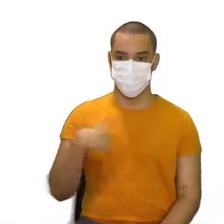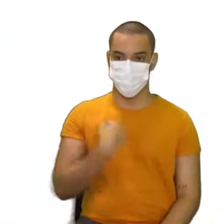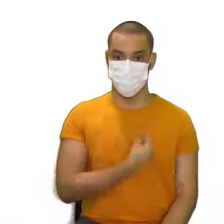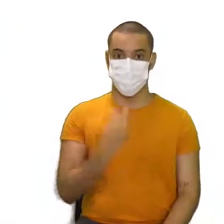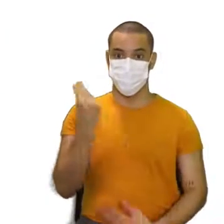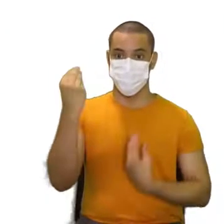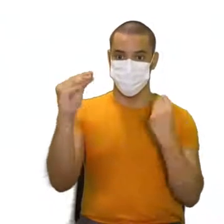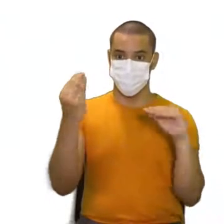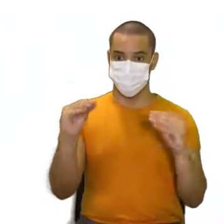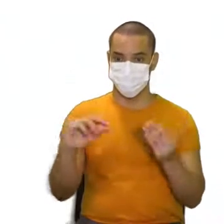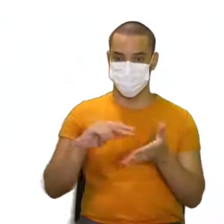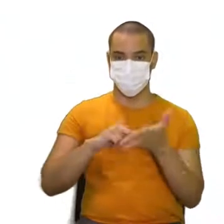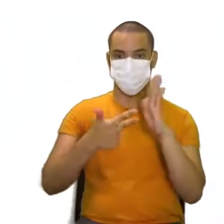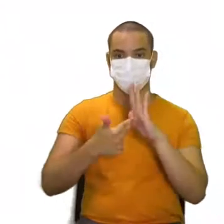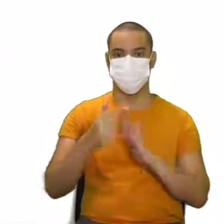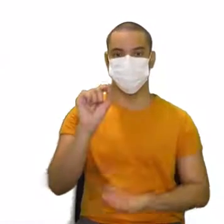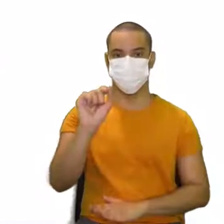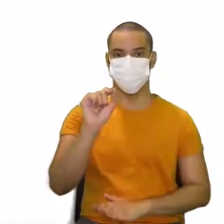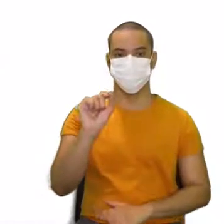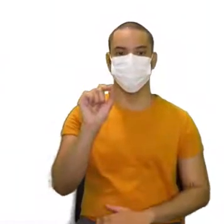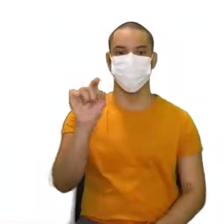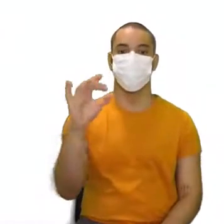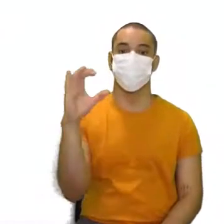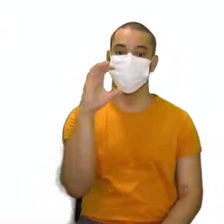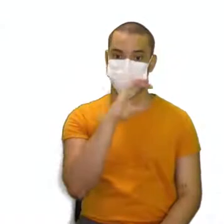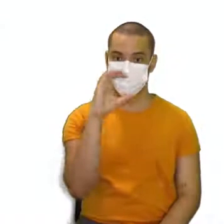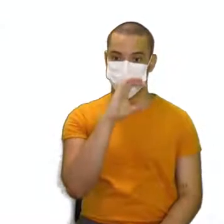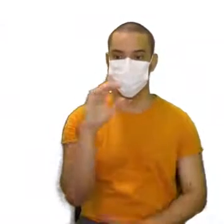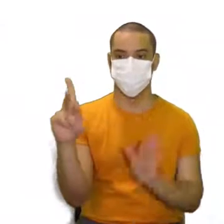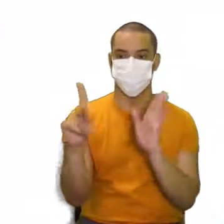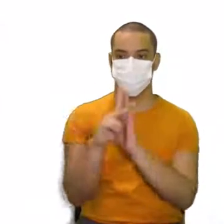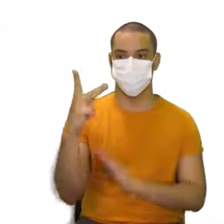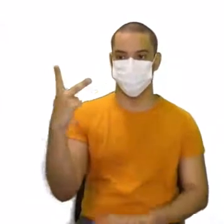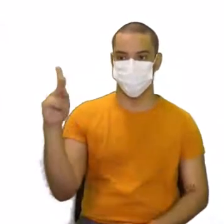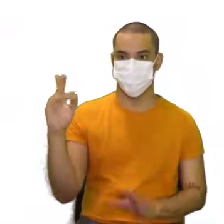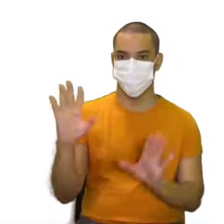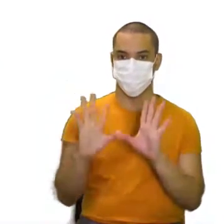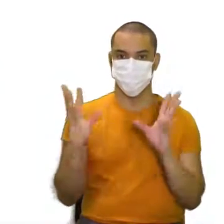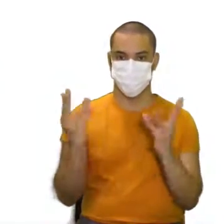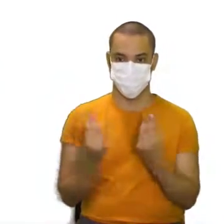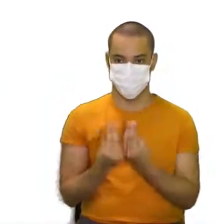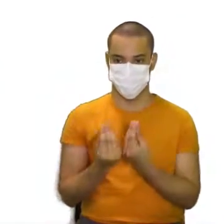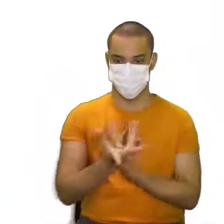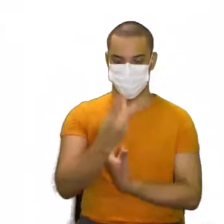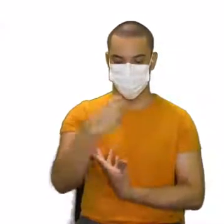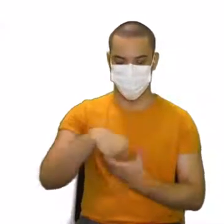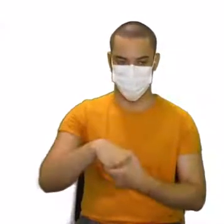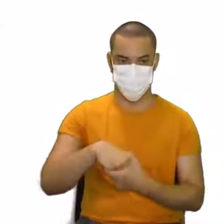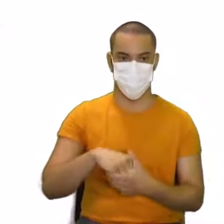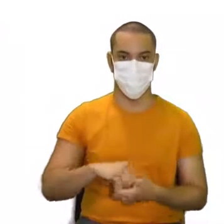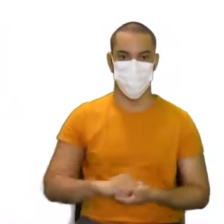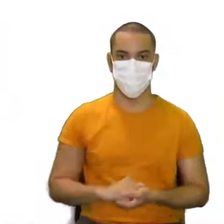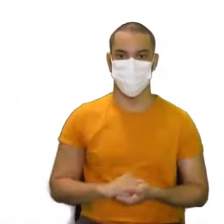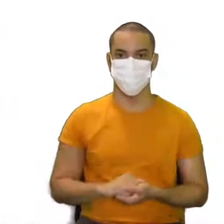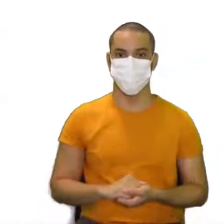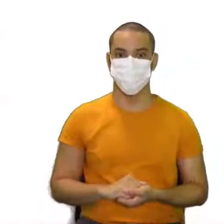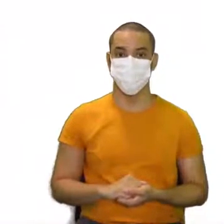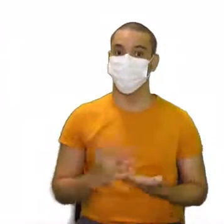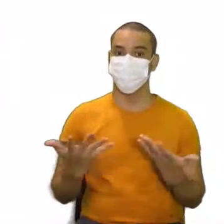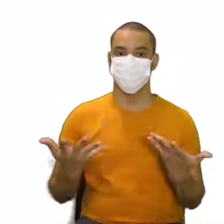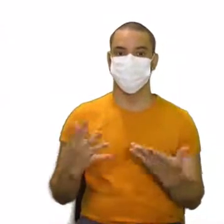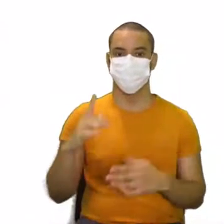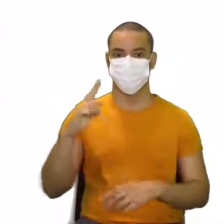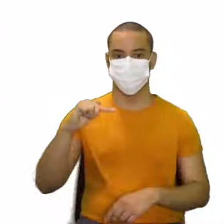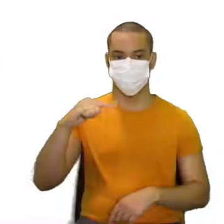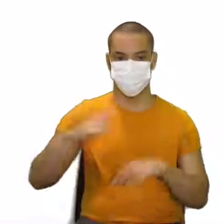colocar aí que vai ser no caso agora velocidade desta partícula considere uma carga puntiforme